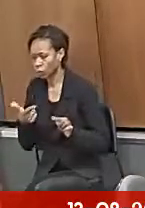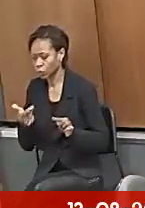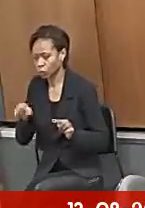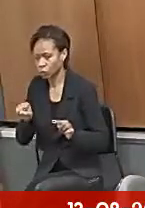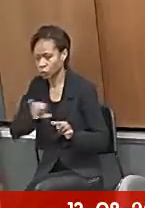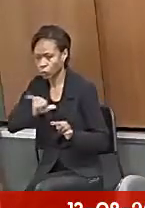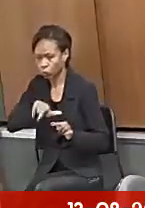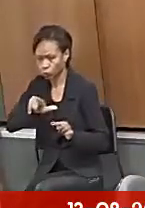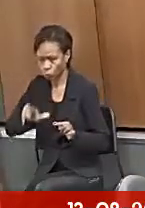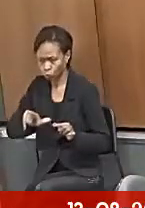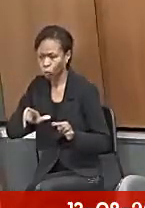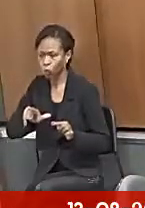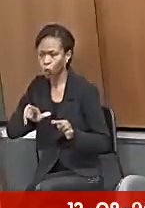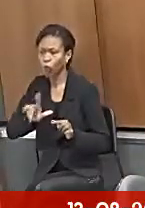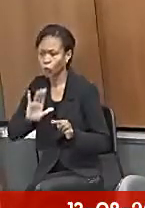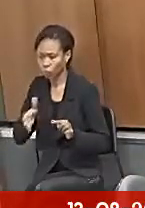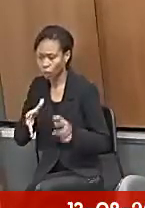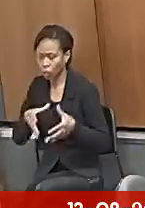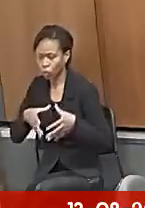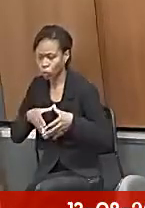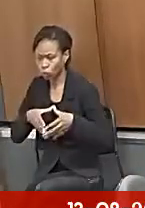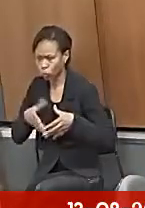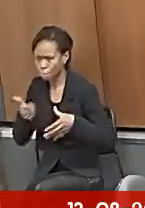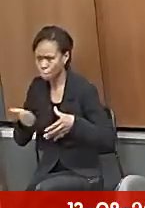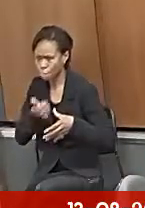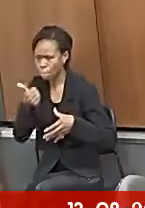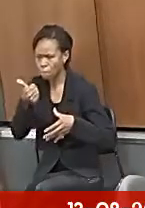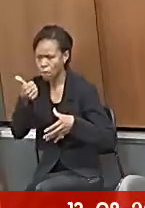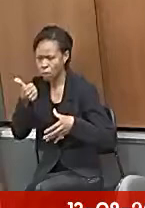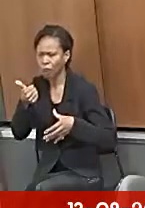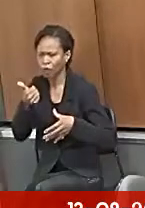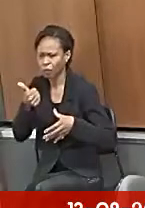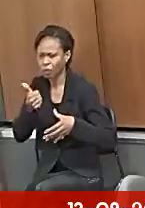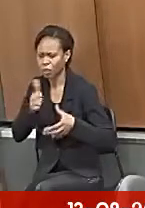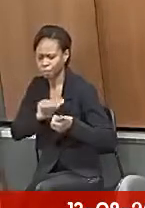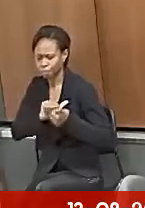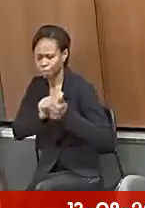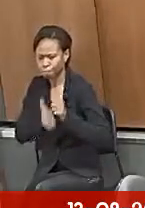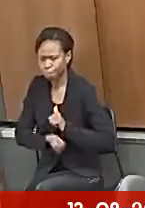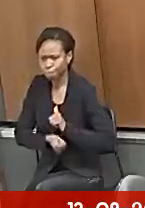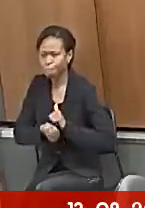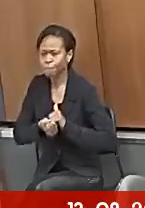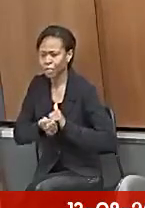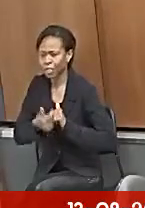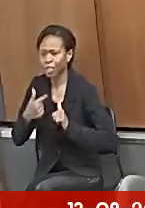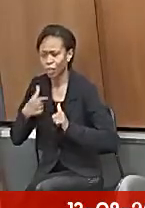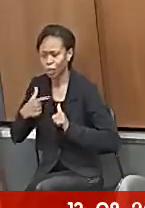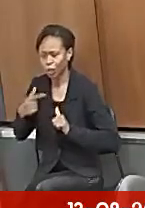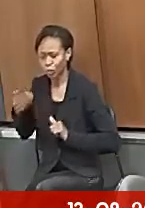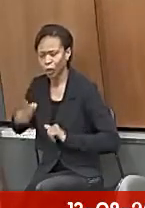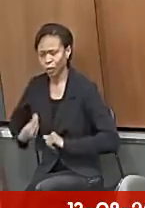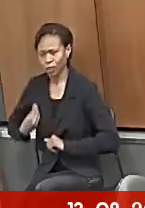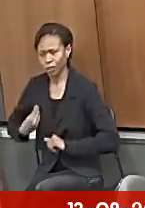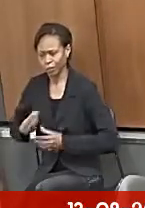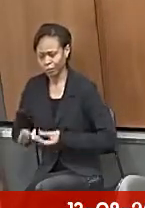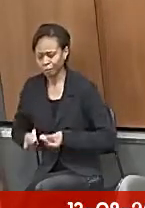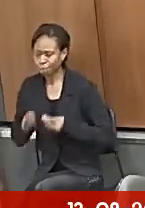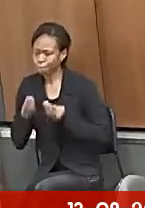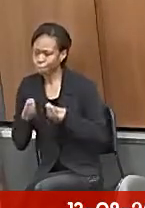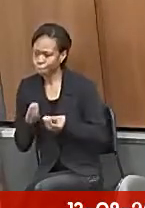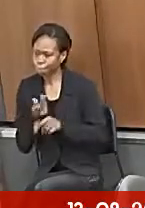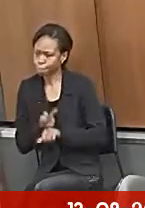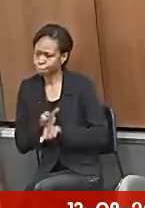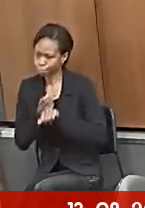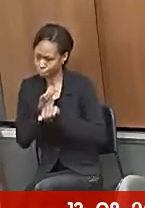atletas da atualidade e lá eu estive para entregar a premiação na final dessa copa e que putin já